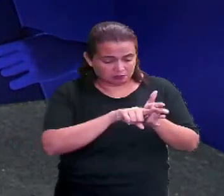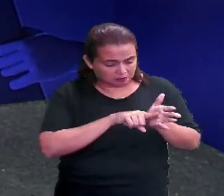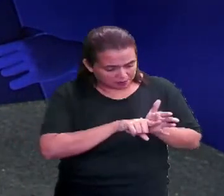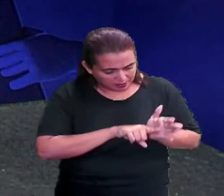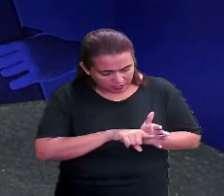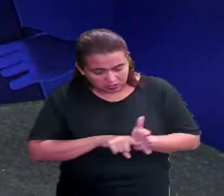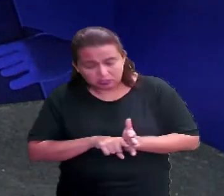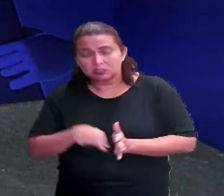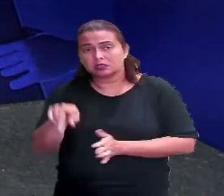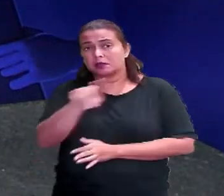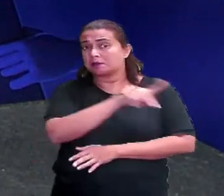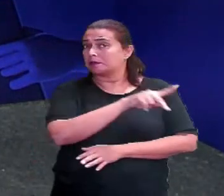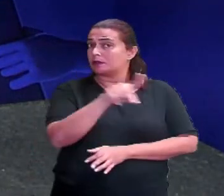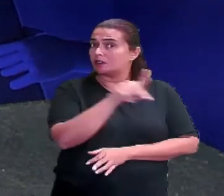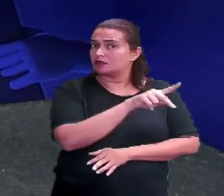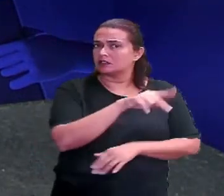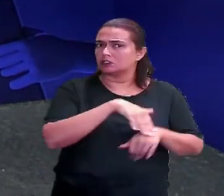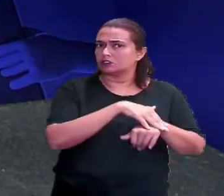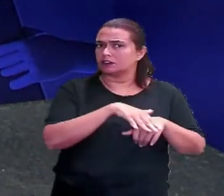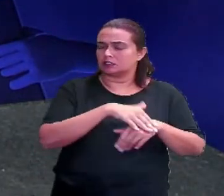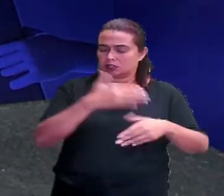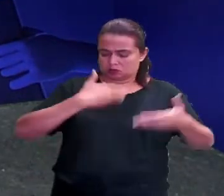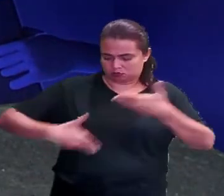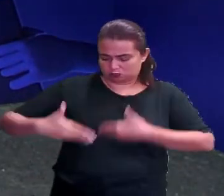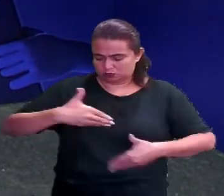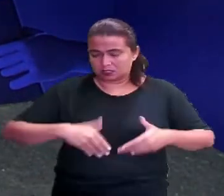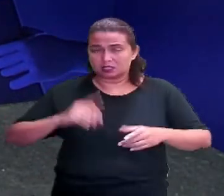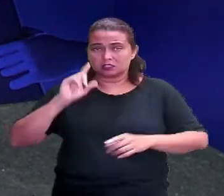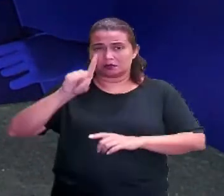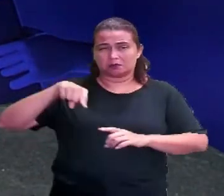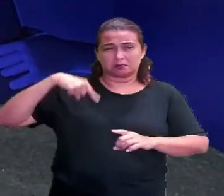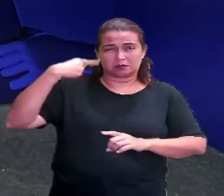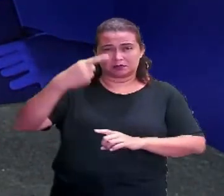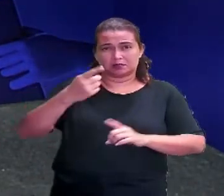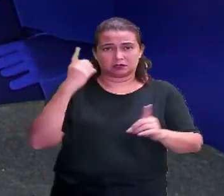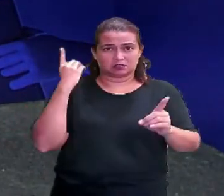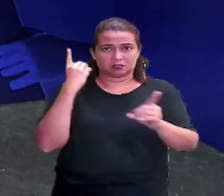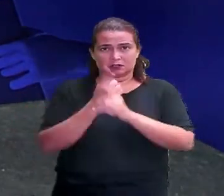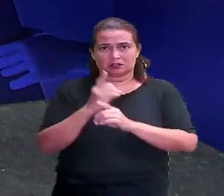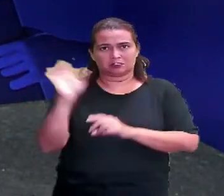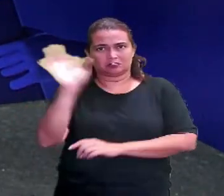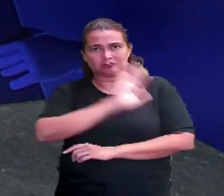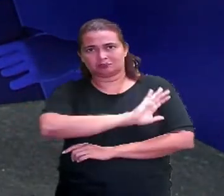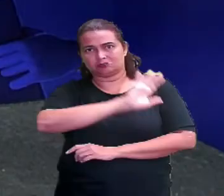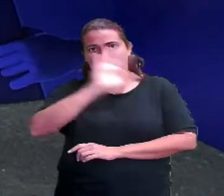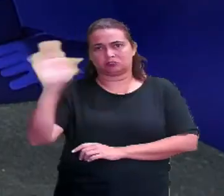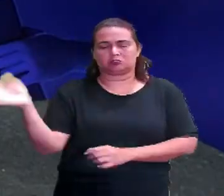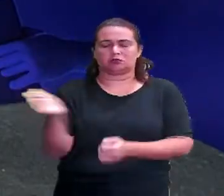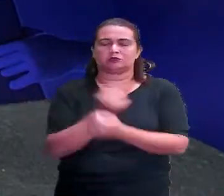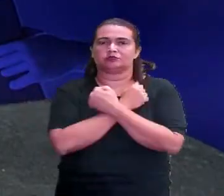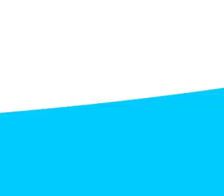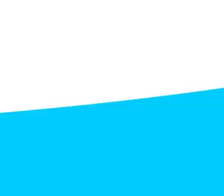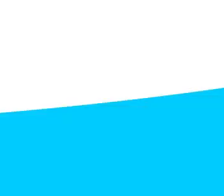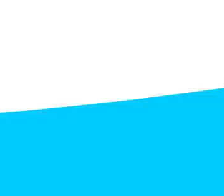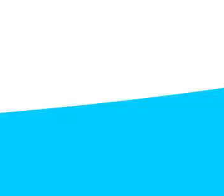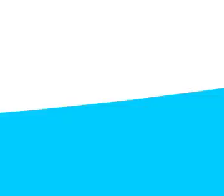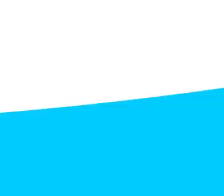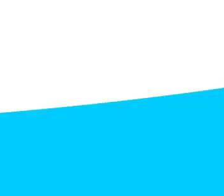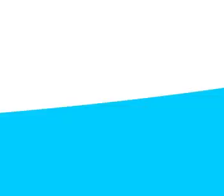professor, com a sua professora, se cuidem e nos encontraremos, né? Até lá, um grande abraço.